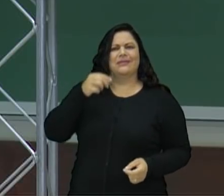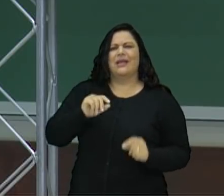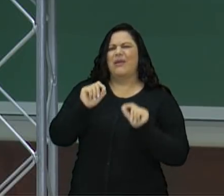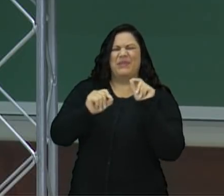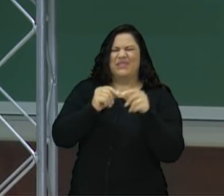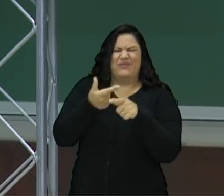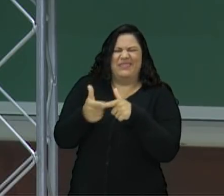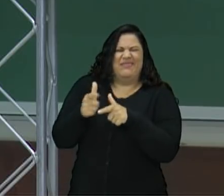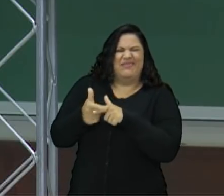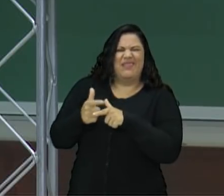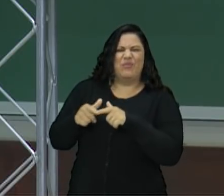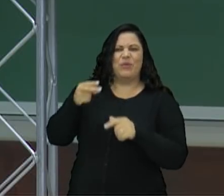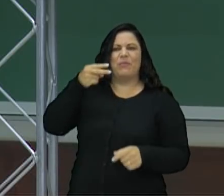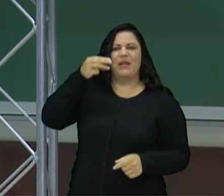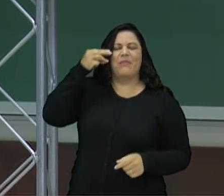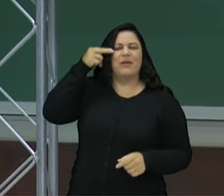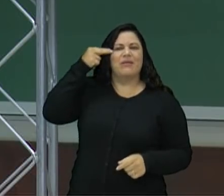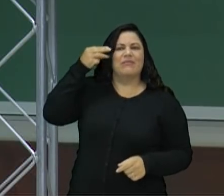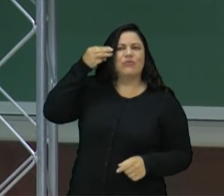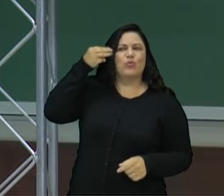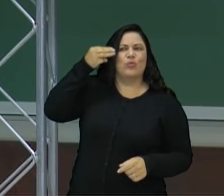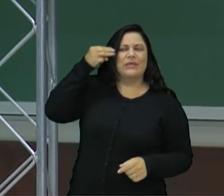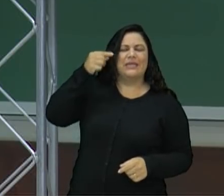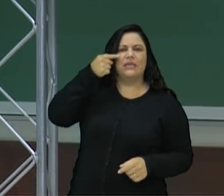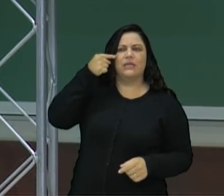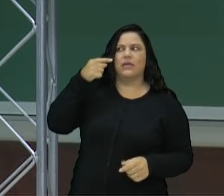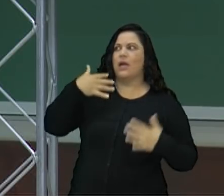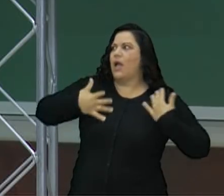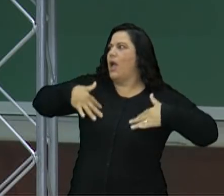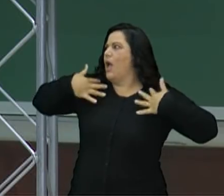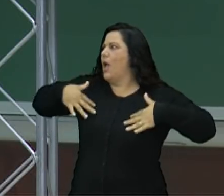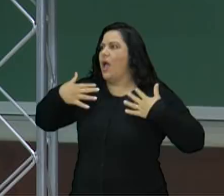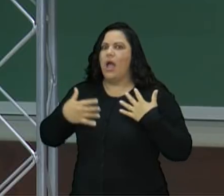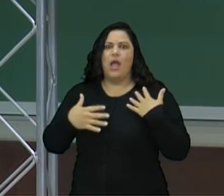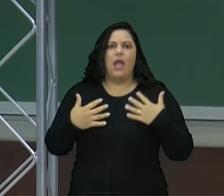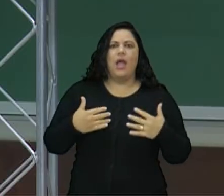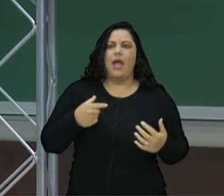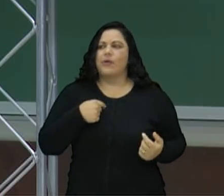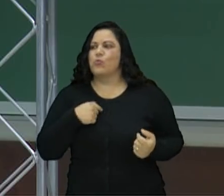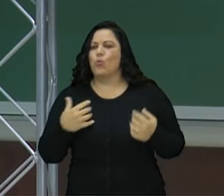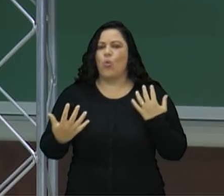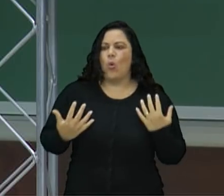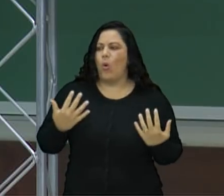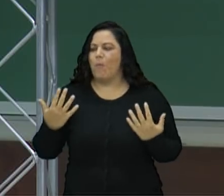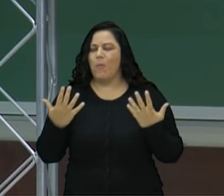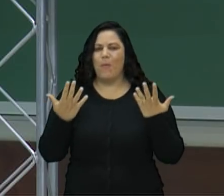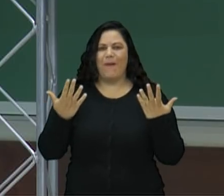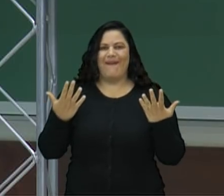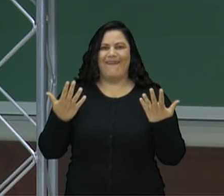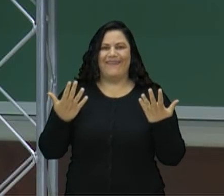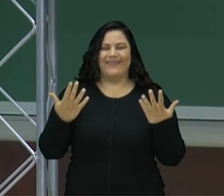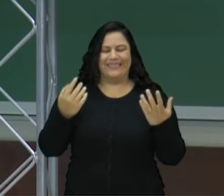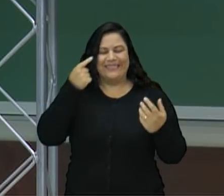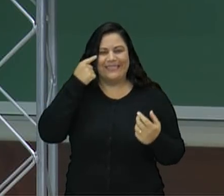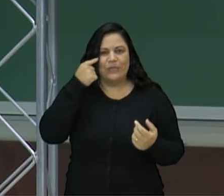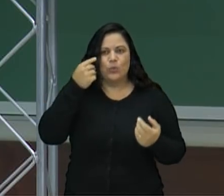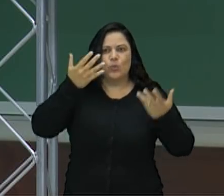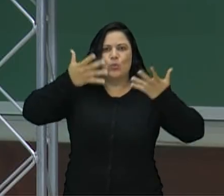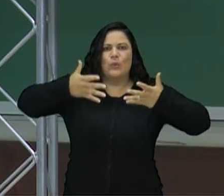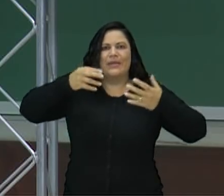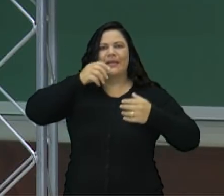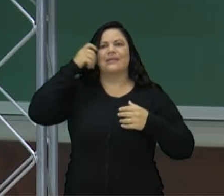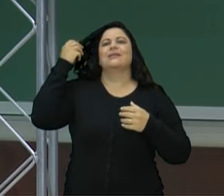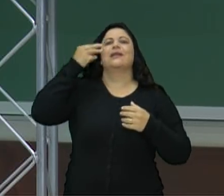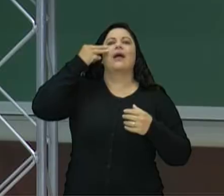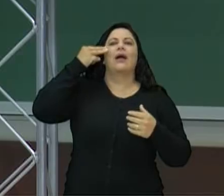uma ruguinha aí, de ter aparecido uma ruguinha no teu rosto. E aí ela meio que entra em pânico, né? Como assim? Ai meu Deus, rugas aonde? Né? Então existe aí essa